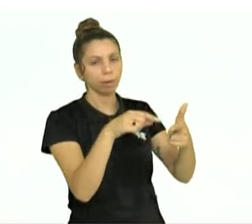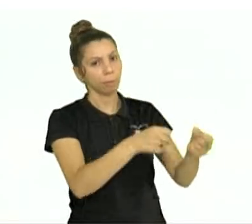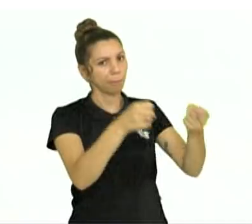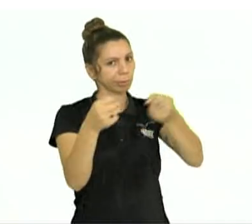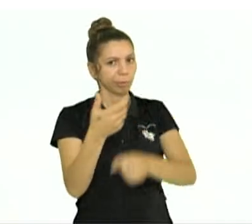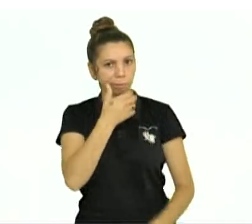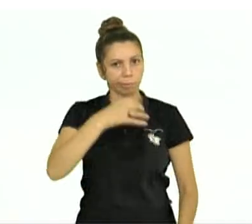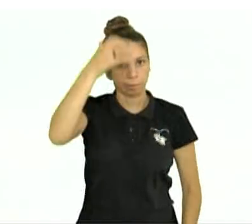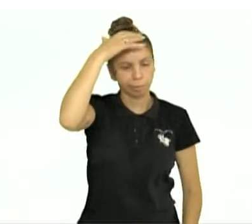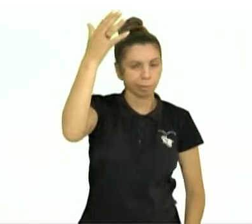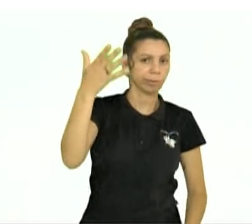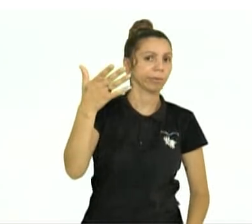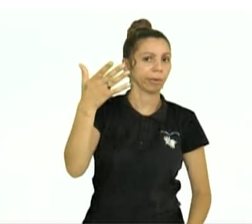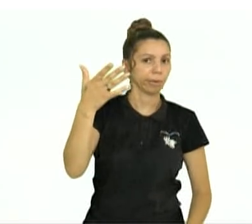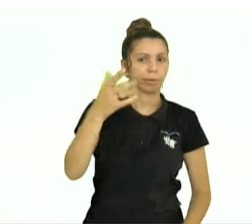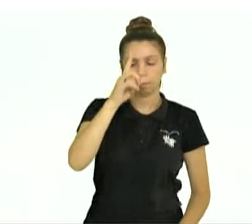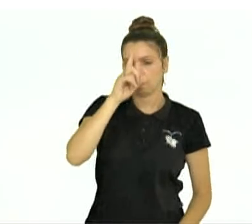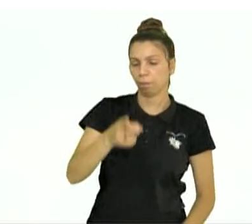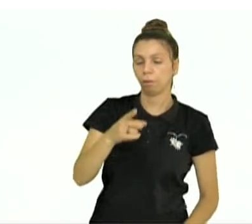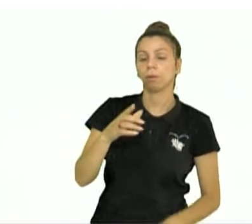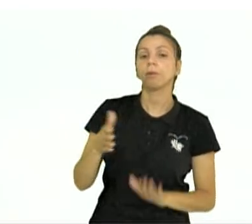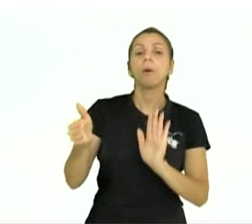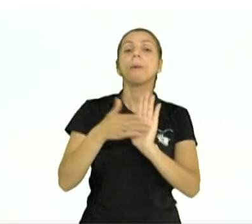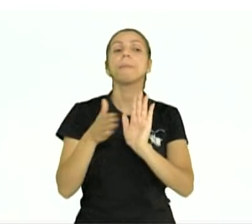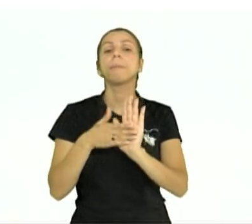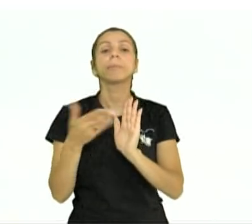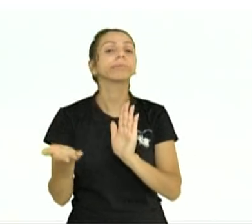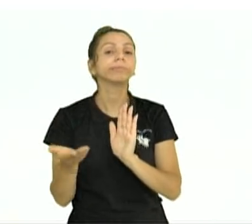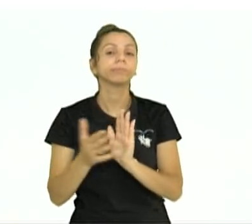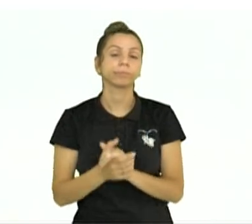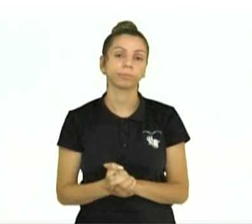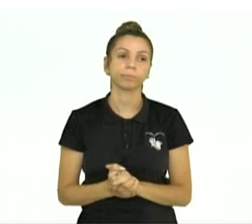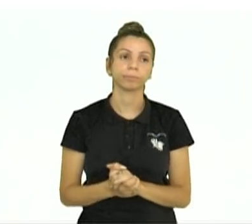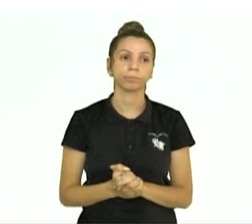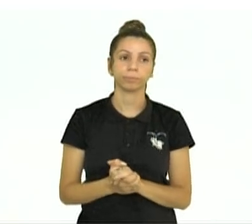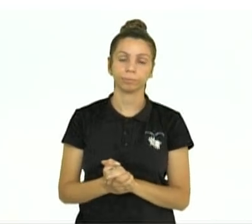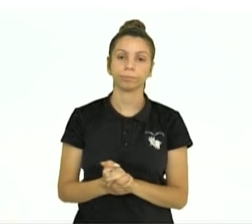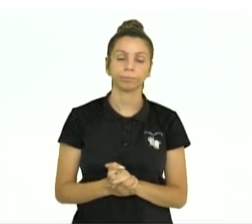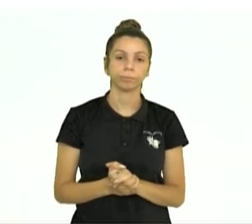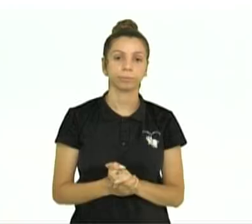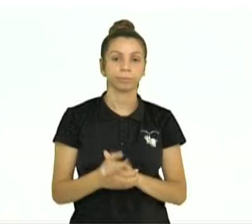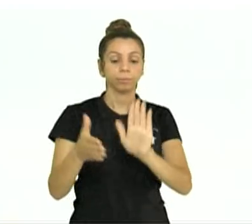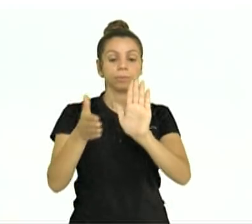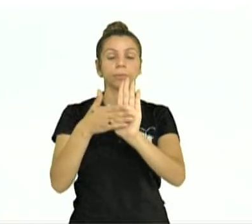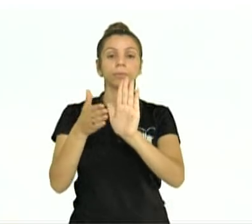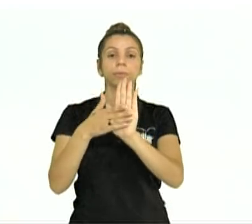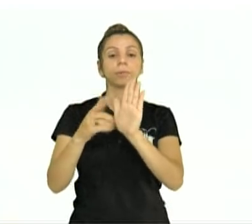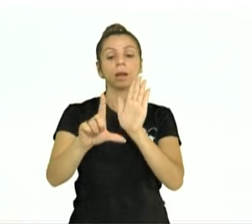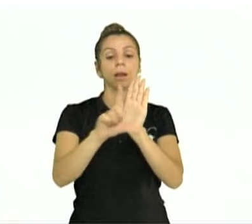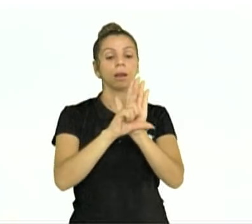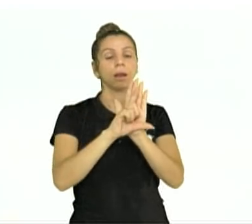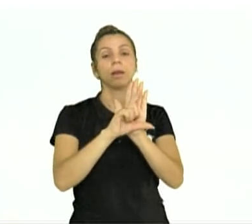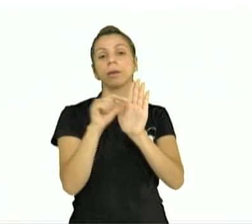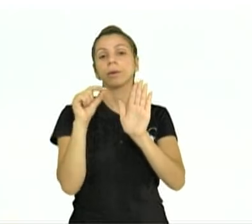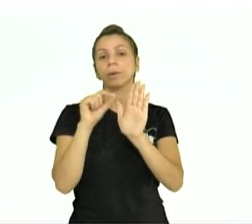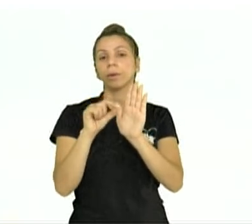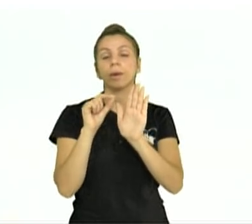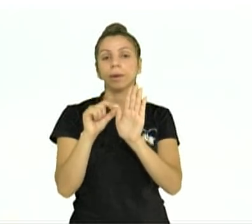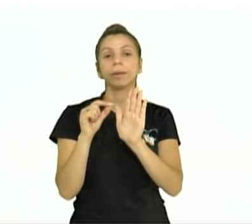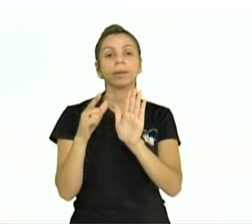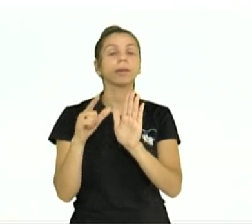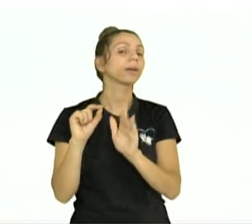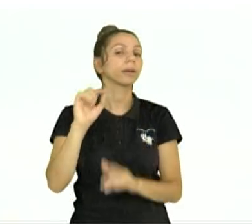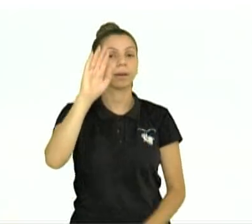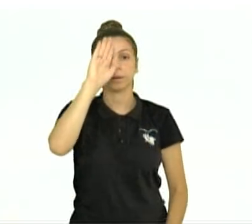aí tá muito concentrado. Qual que é a proposta dele? Vamos ver. Em sua principal obra, O Espírito das Leis, defendeu a ideia